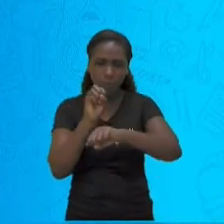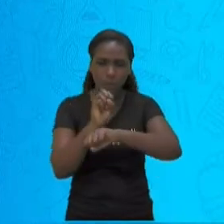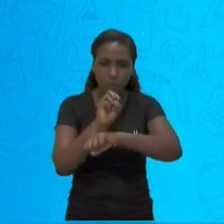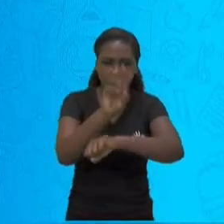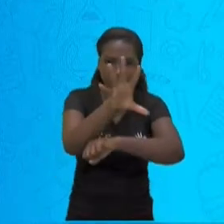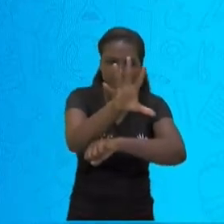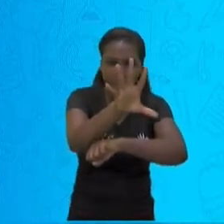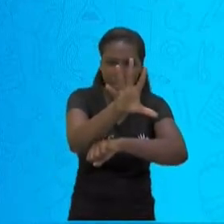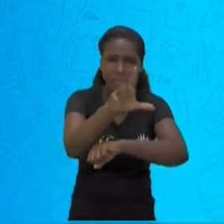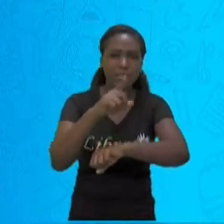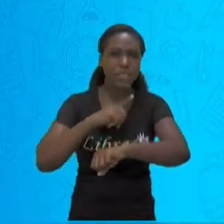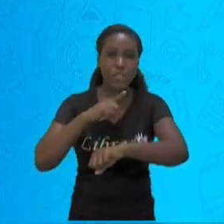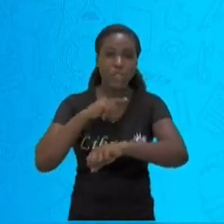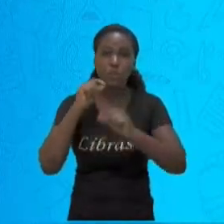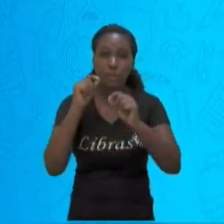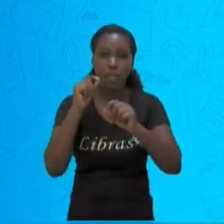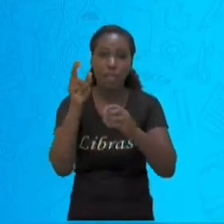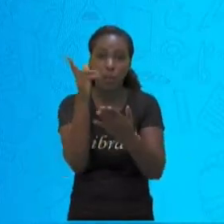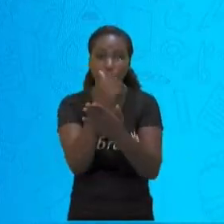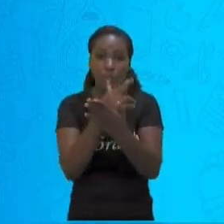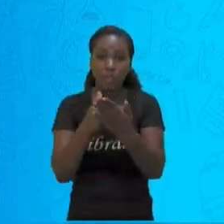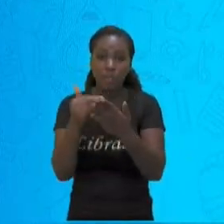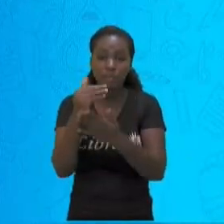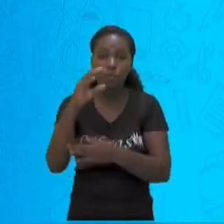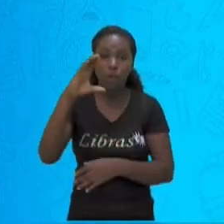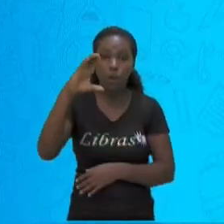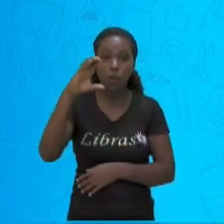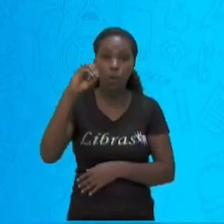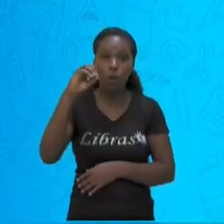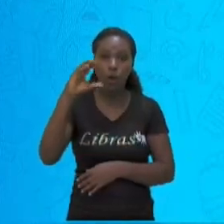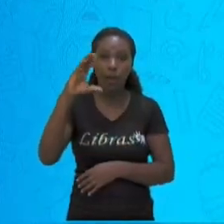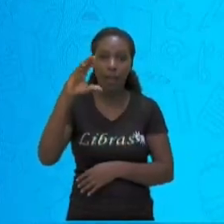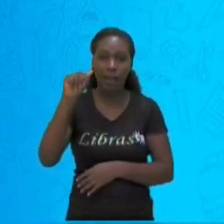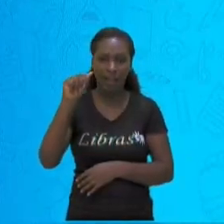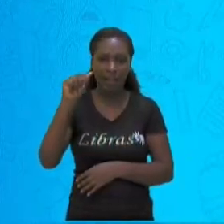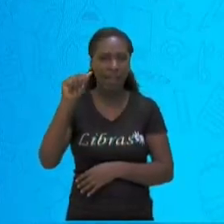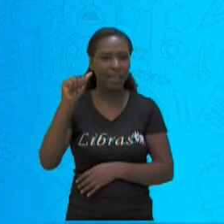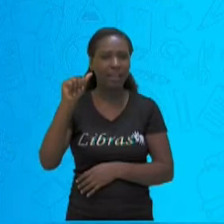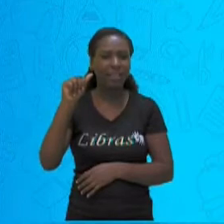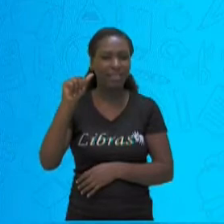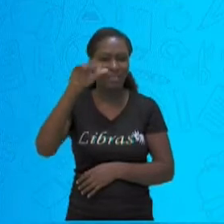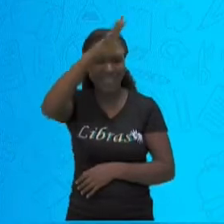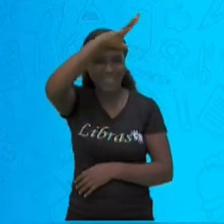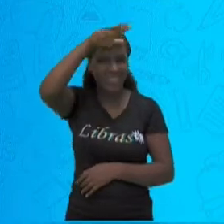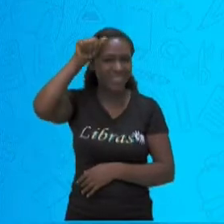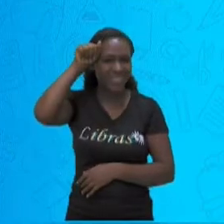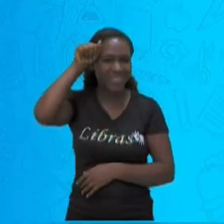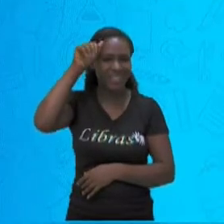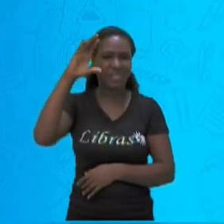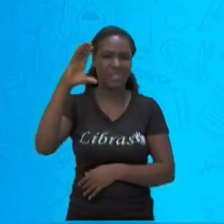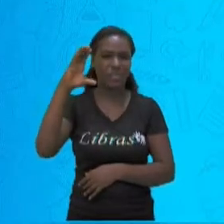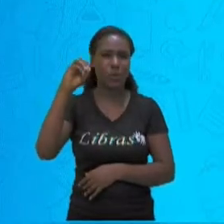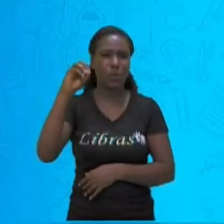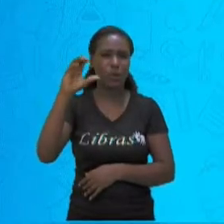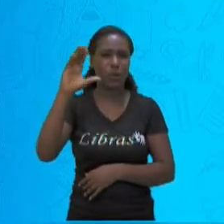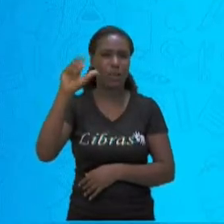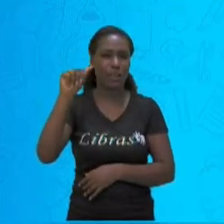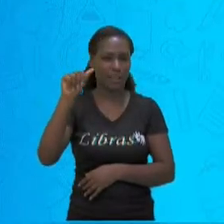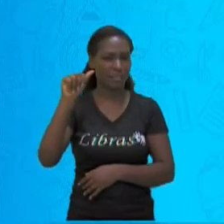olha só, a coca é produto símbolo da globalização. Olha